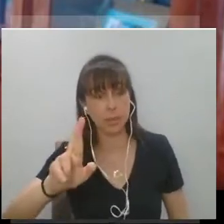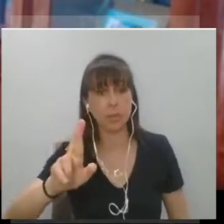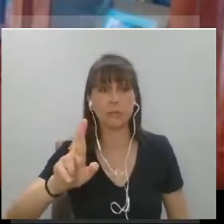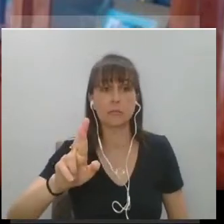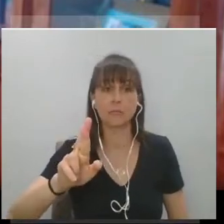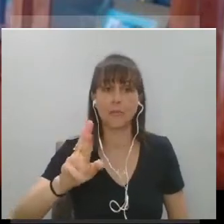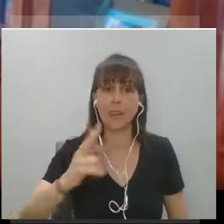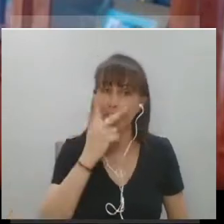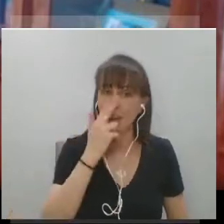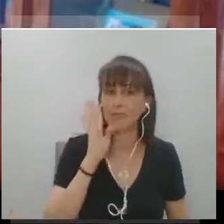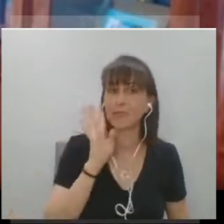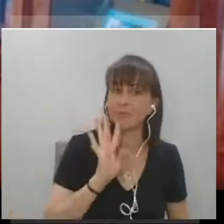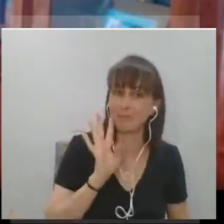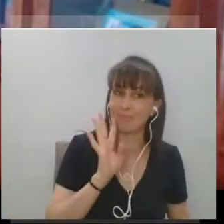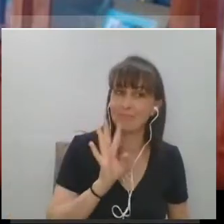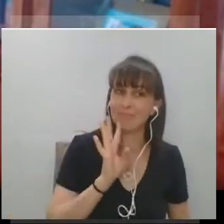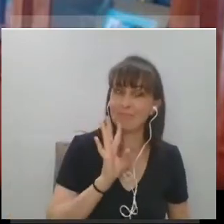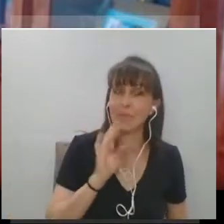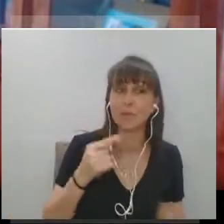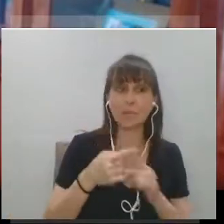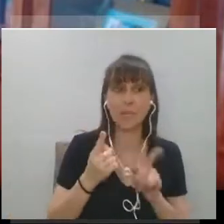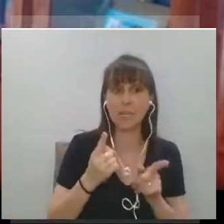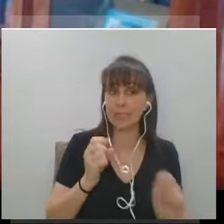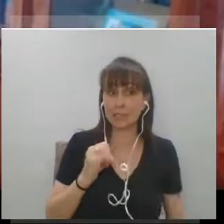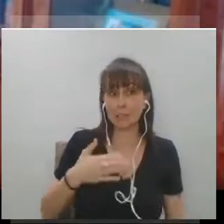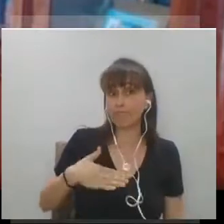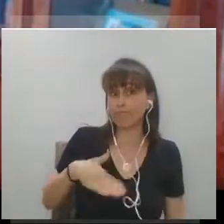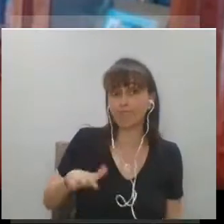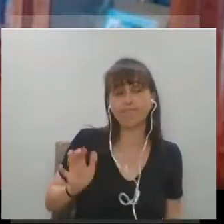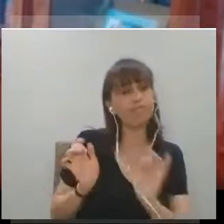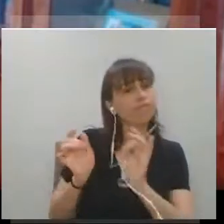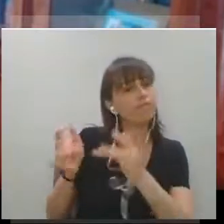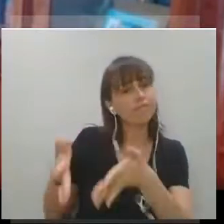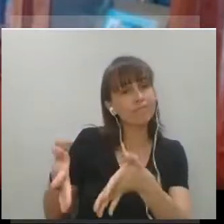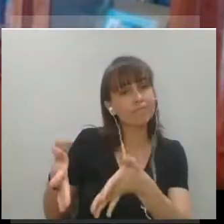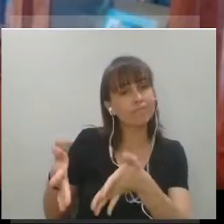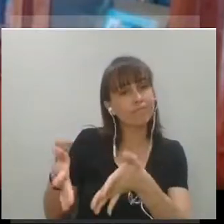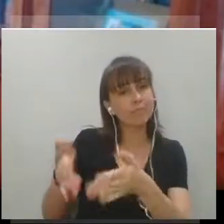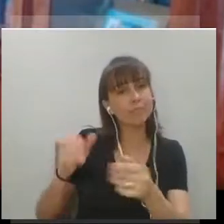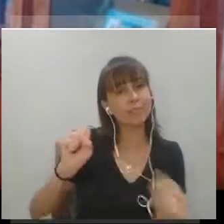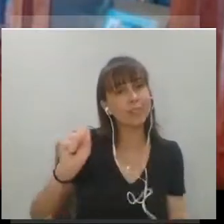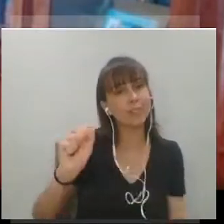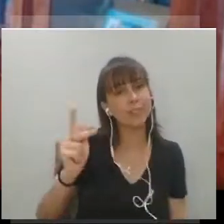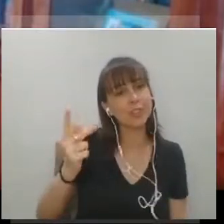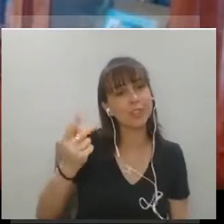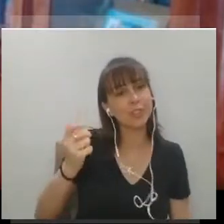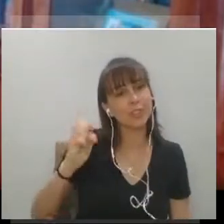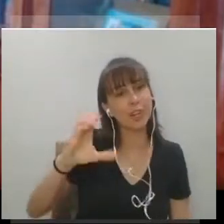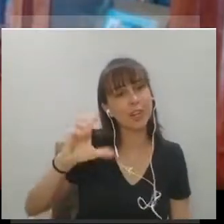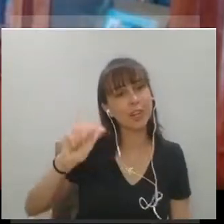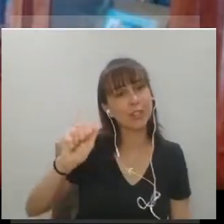acha tedioso, deixe-o. Shakespeare ainda não escreveu para você.